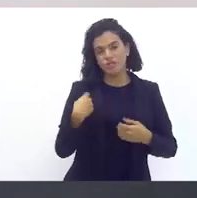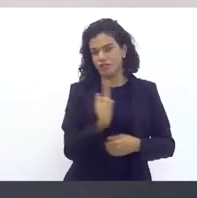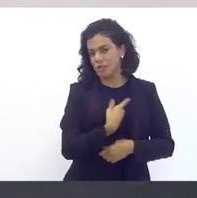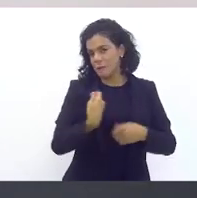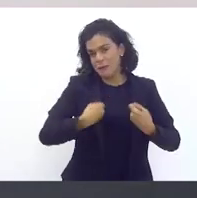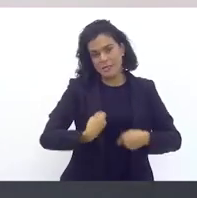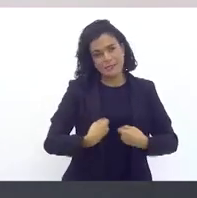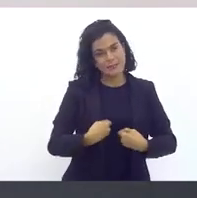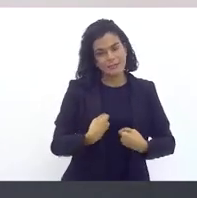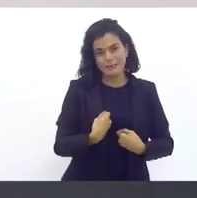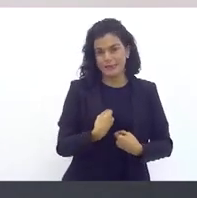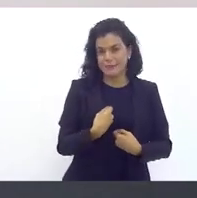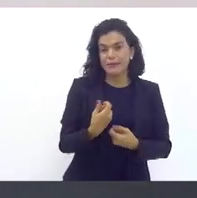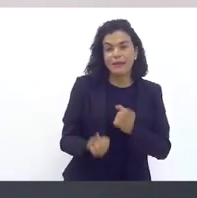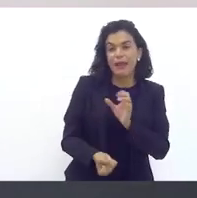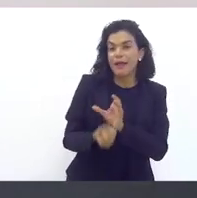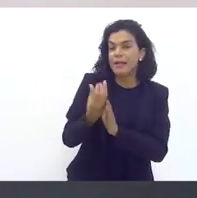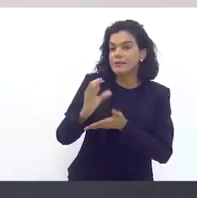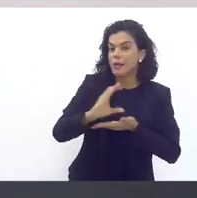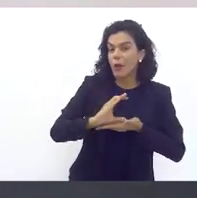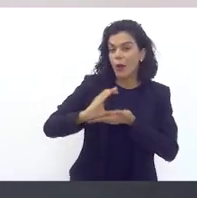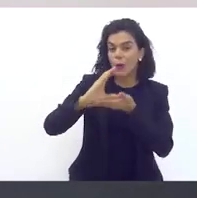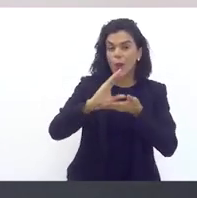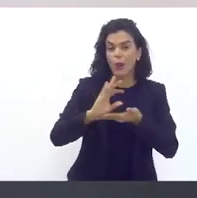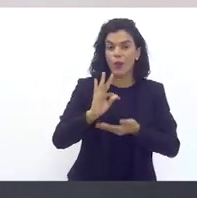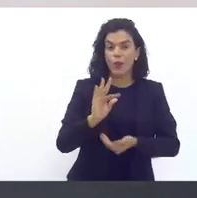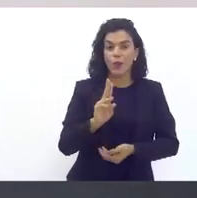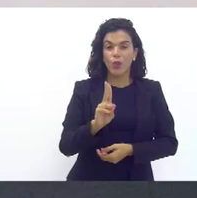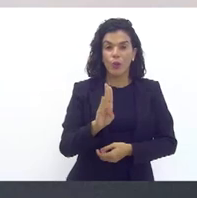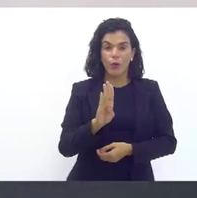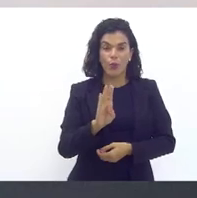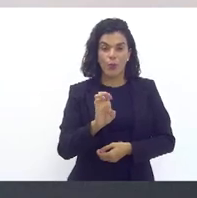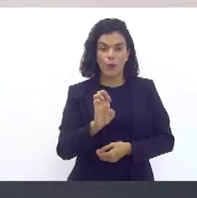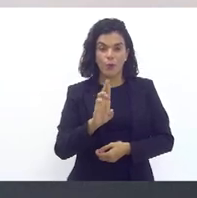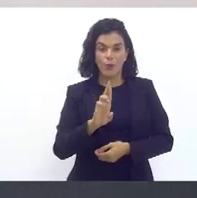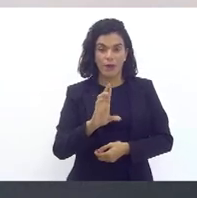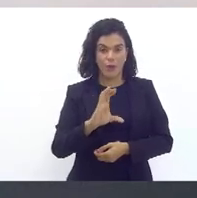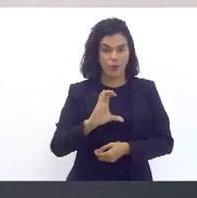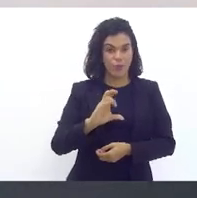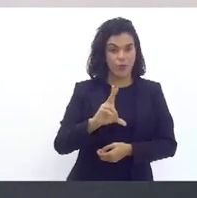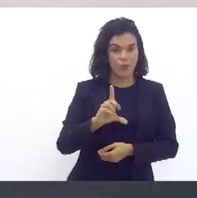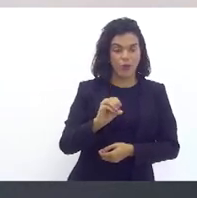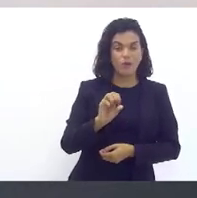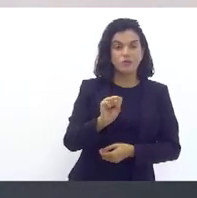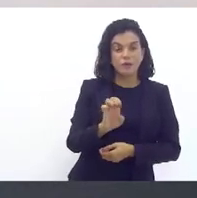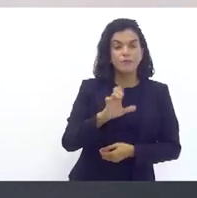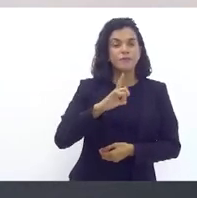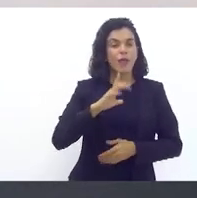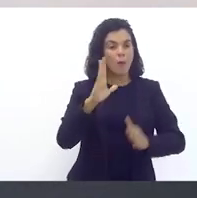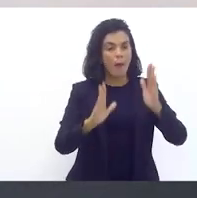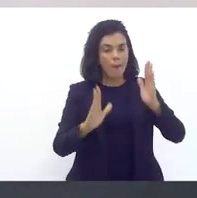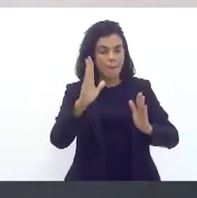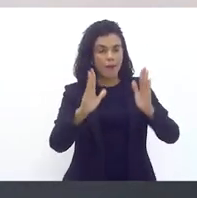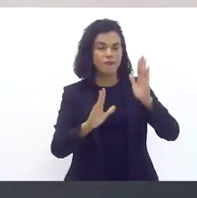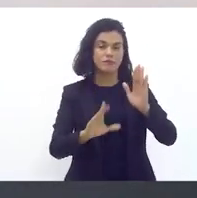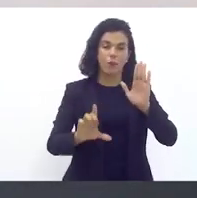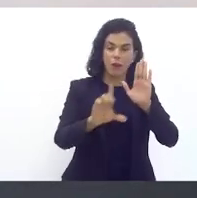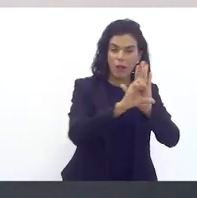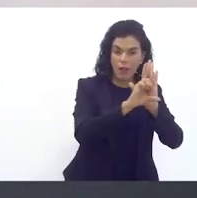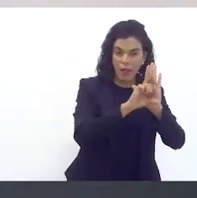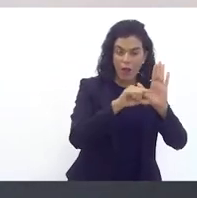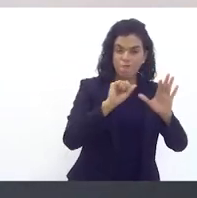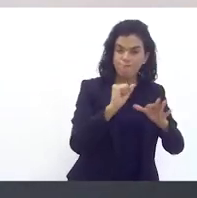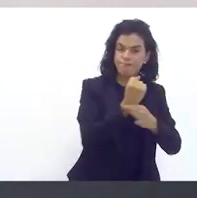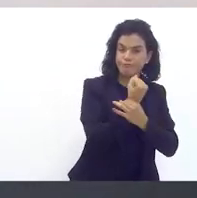vivenciando isso um pouco na criação do Conselho da Tuberculose. O Conselho da Tuberculose, que tem uma previsão legal na